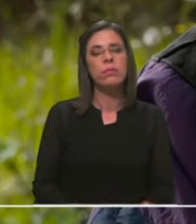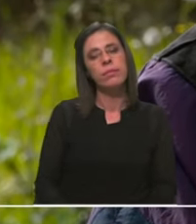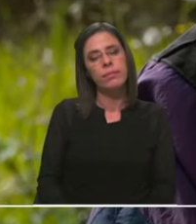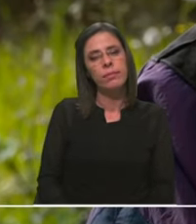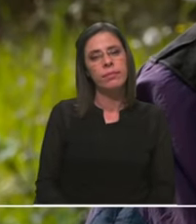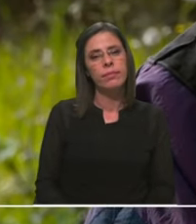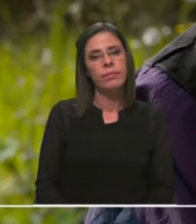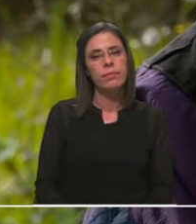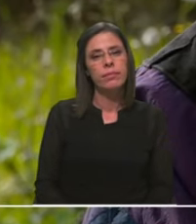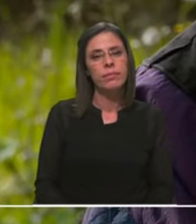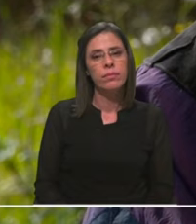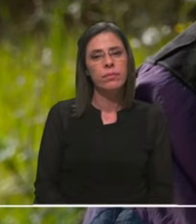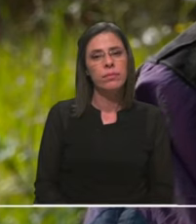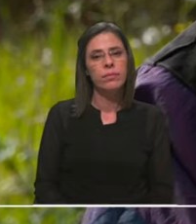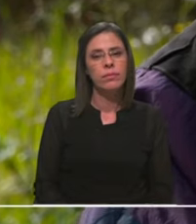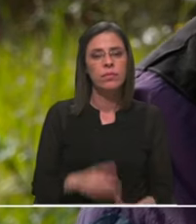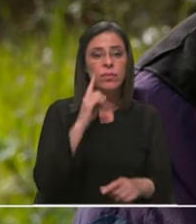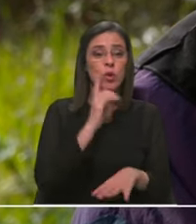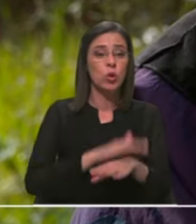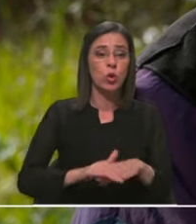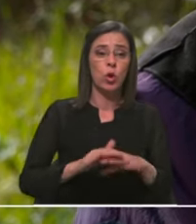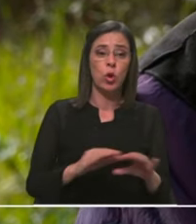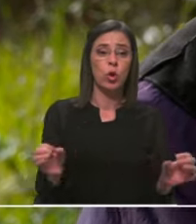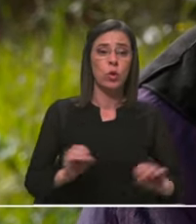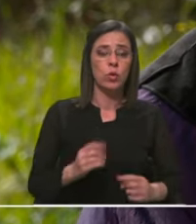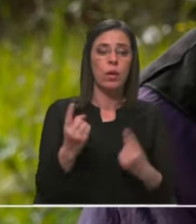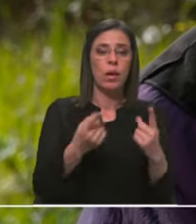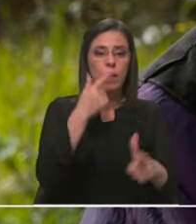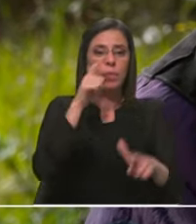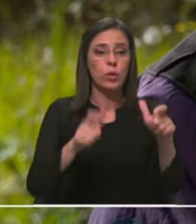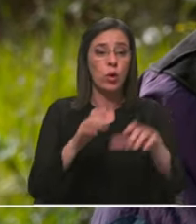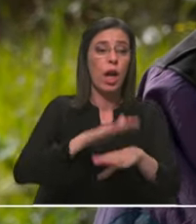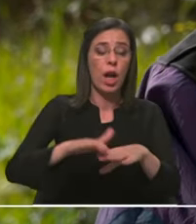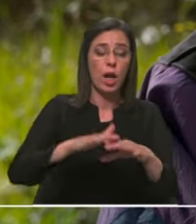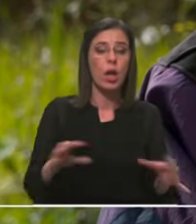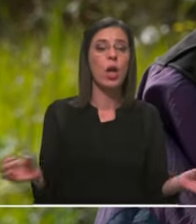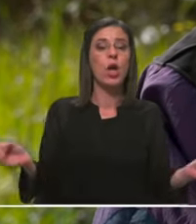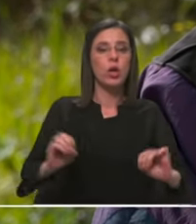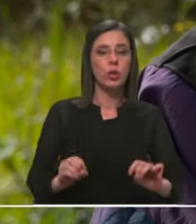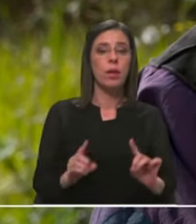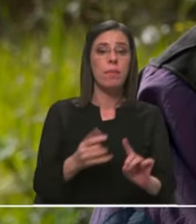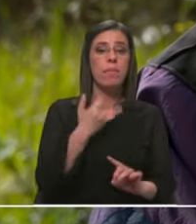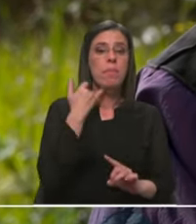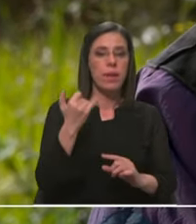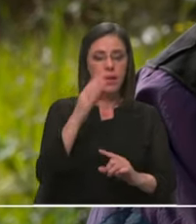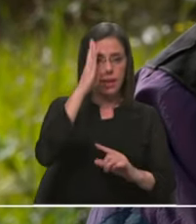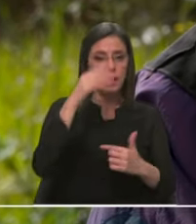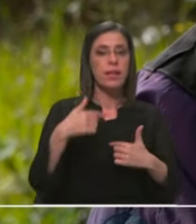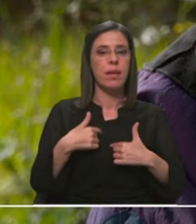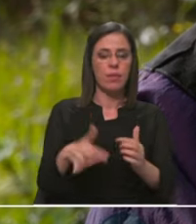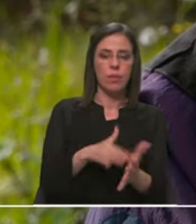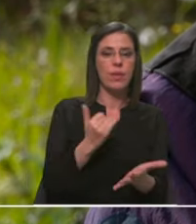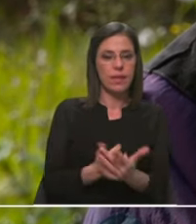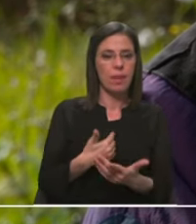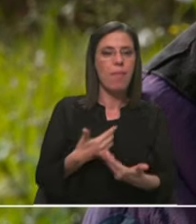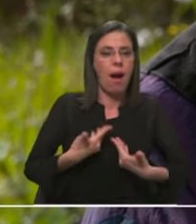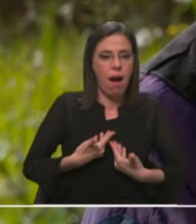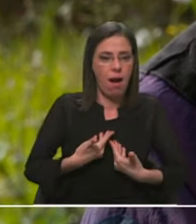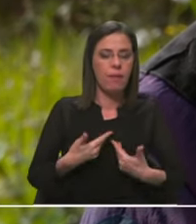ter não foram acarinhadas por ceras pessoas mas a sabiam que tinham